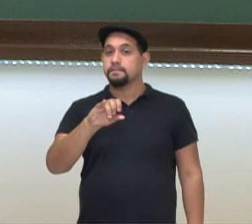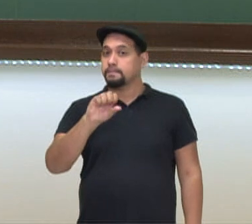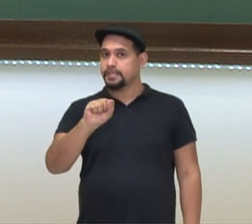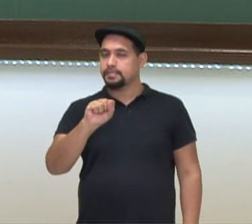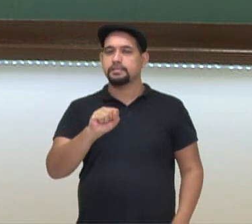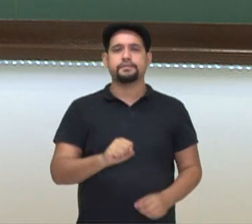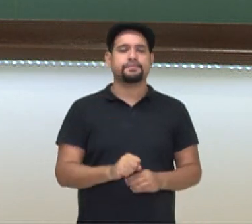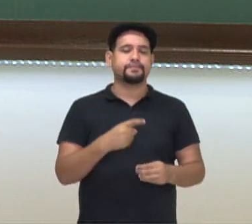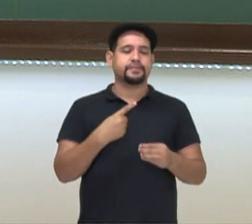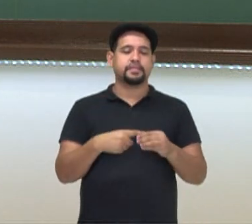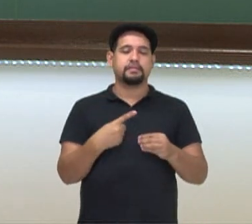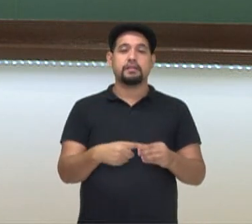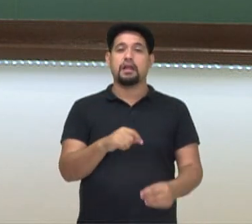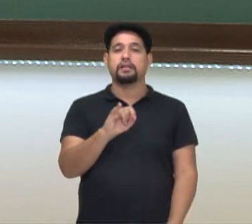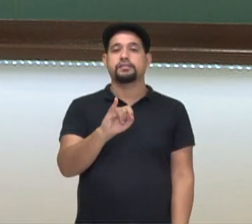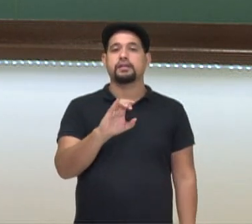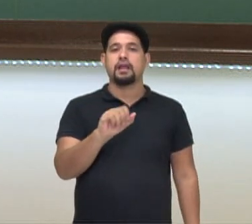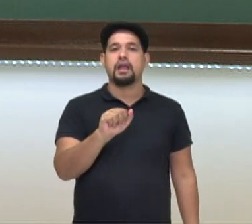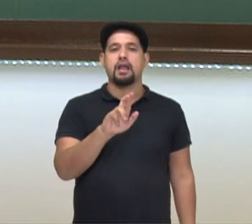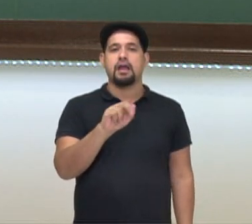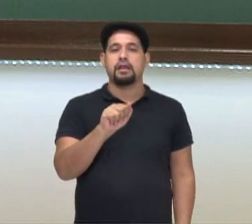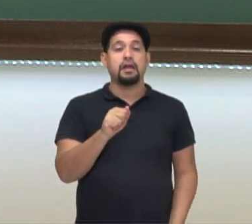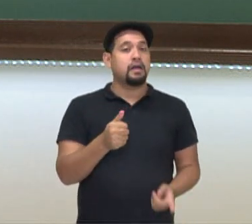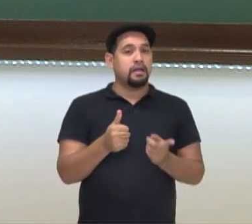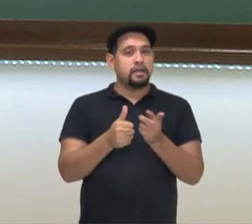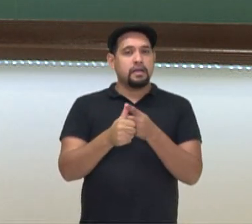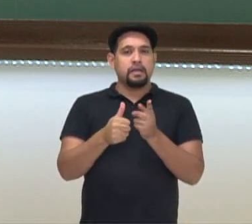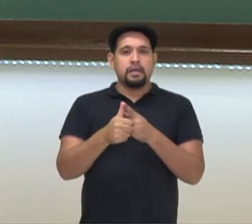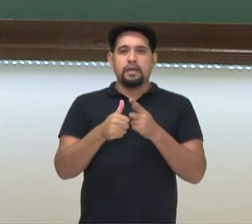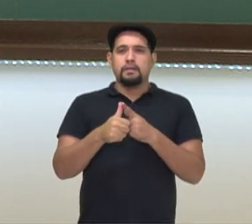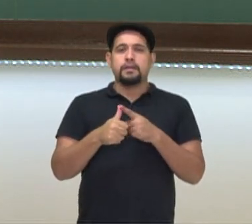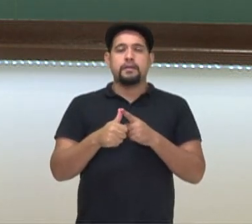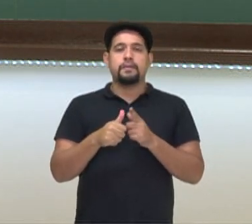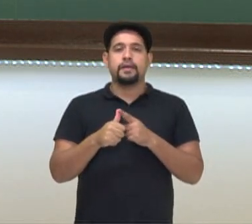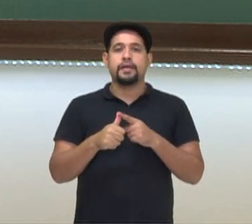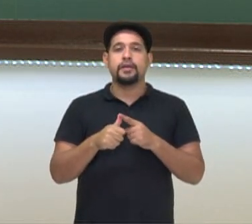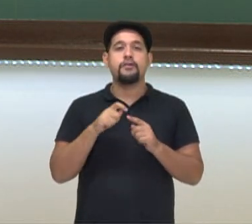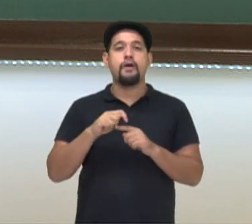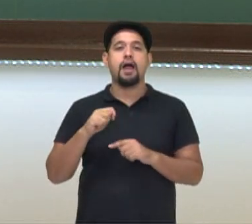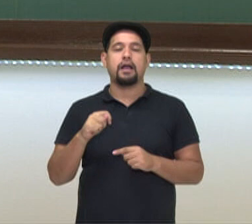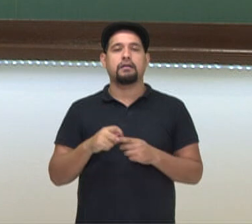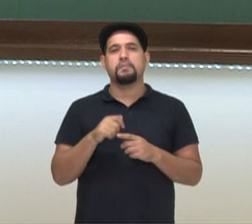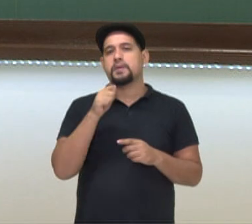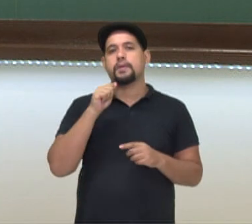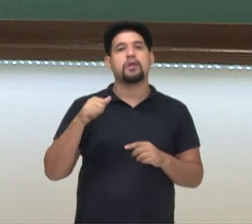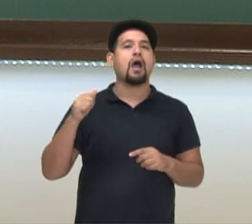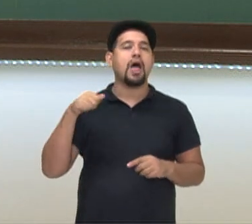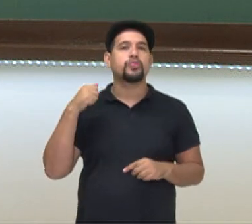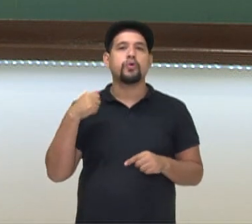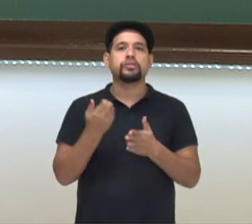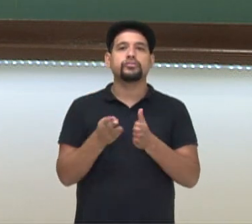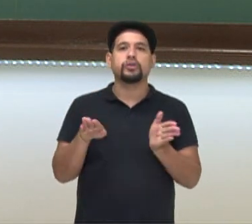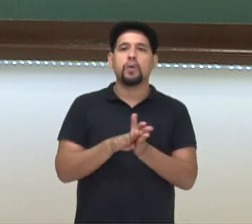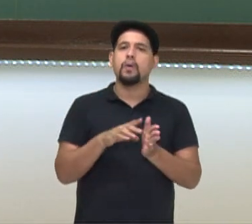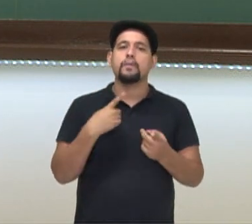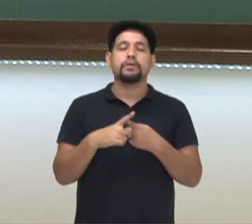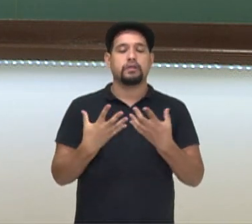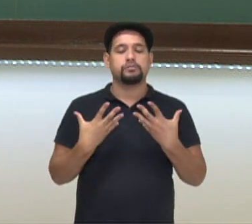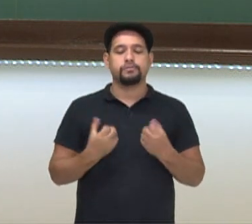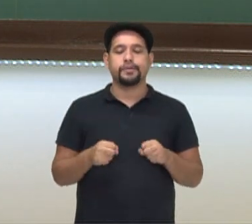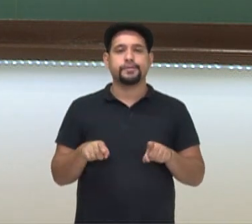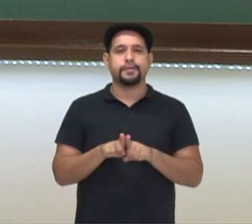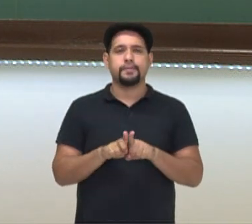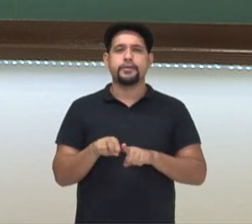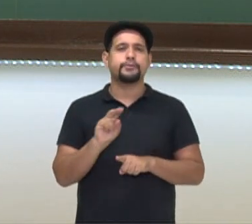da cidade de Ícara, foi o primeiro ator. Por quê? Porque ele assumiu a personagem. Ele deixou de ter